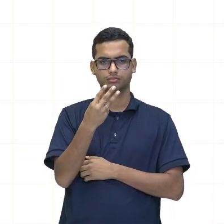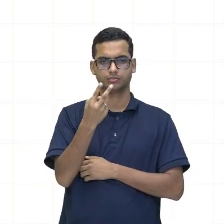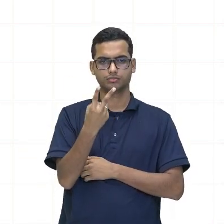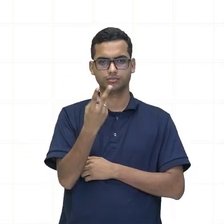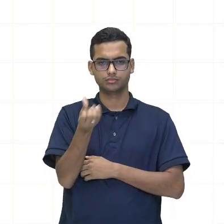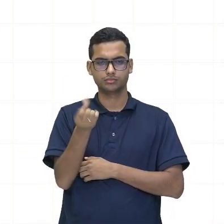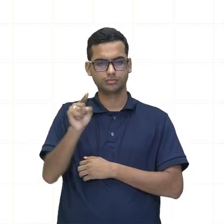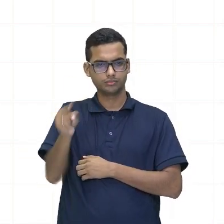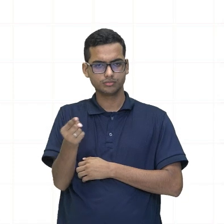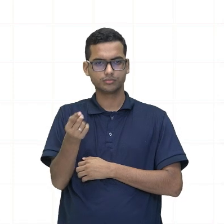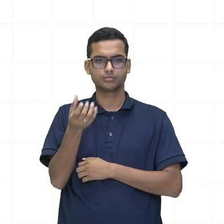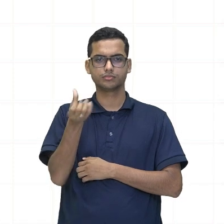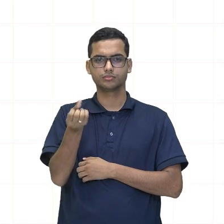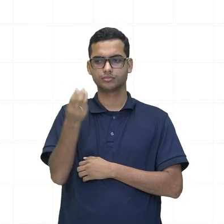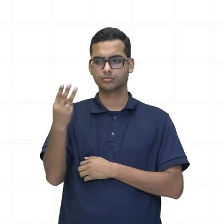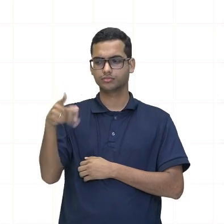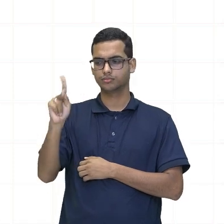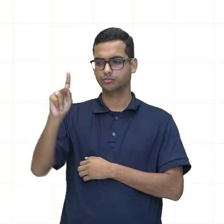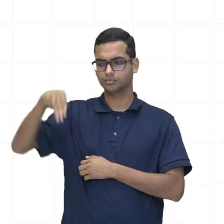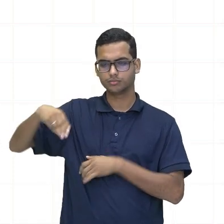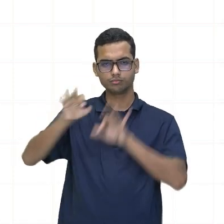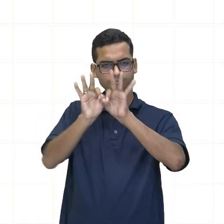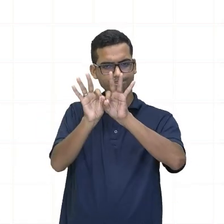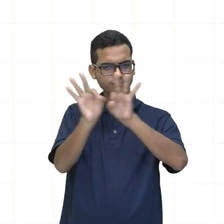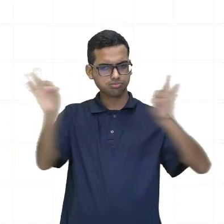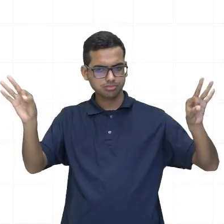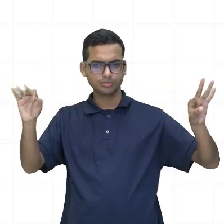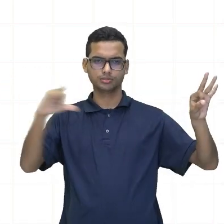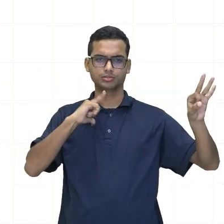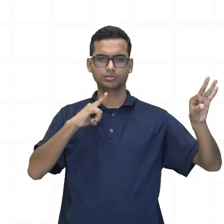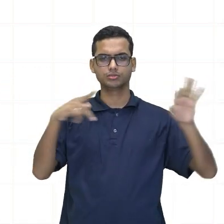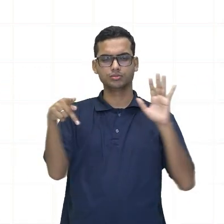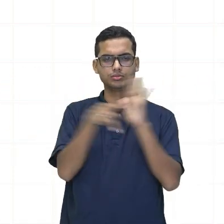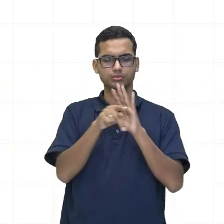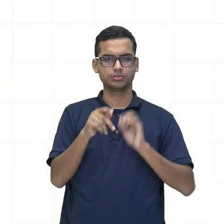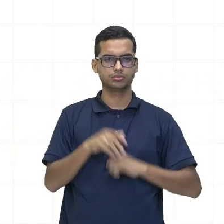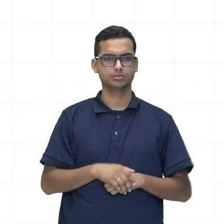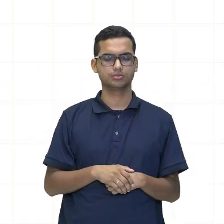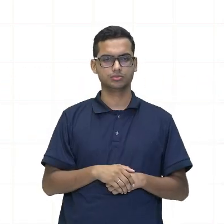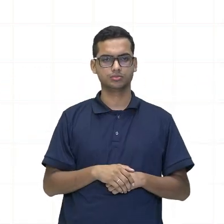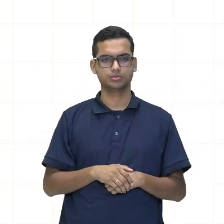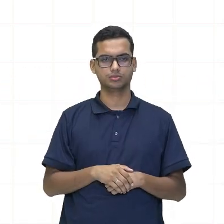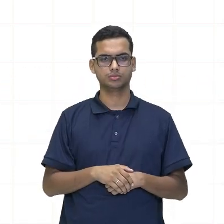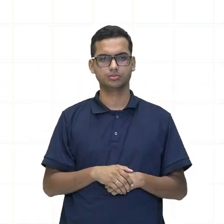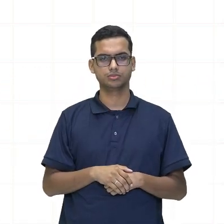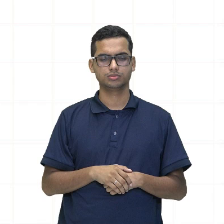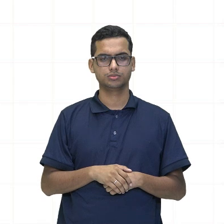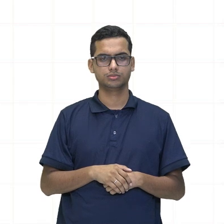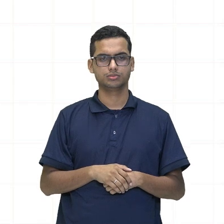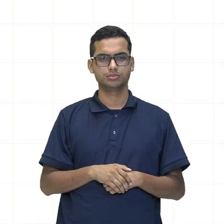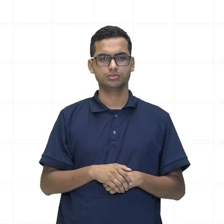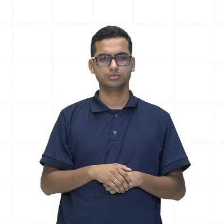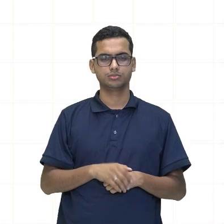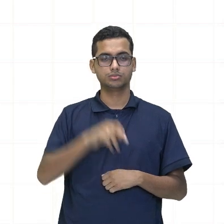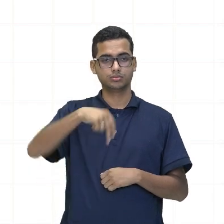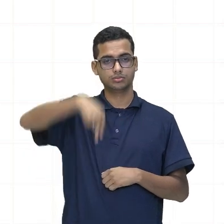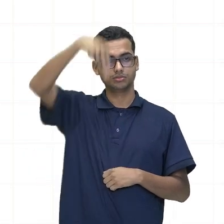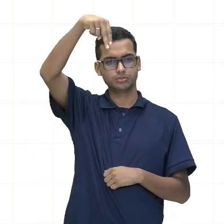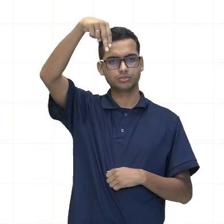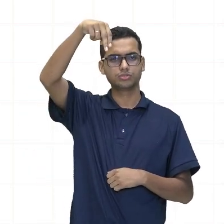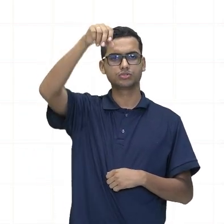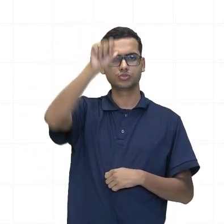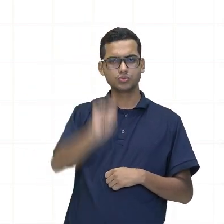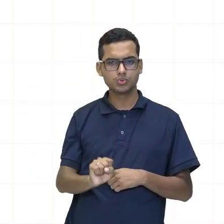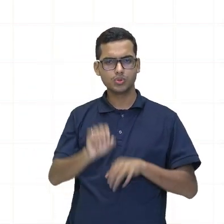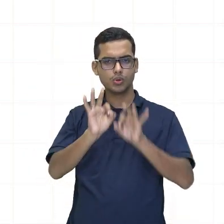4.326.063 quilômetros. Então, o ponto extremo norte, a distância norte-sul, ela é um pouco maior do que